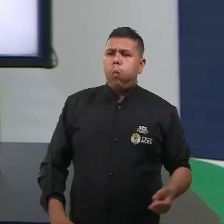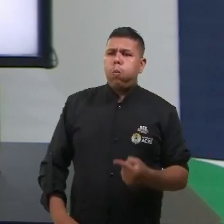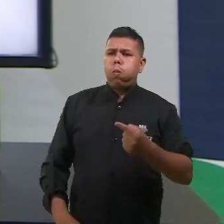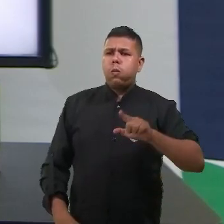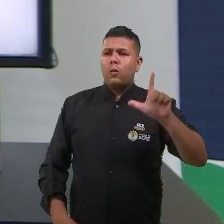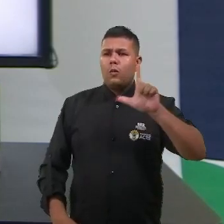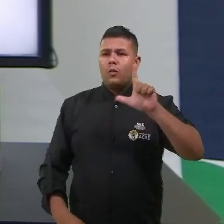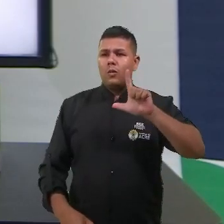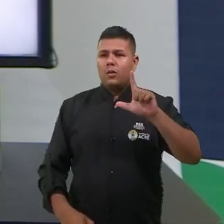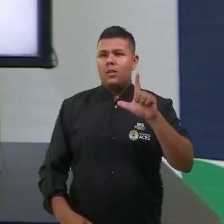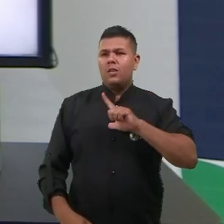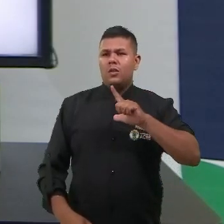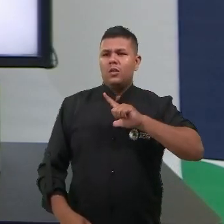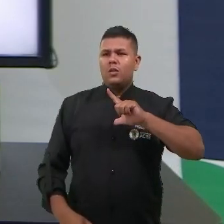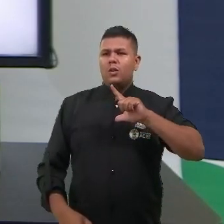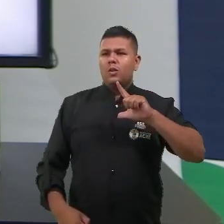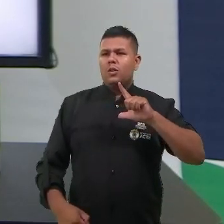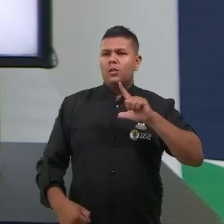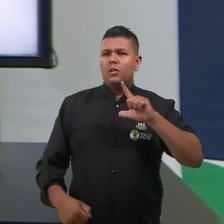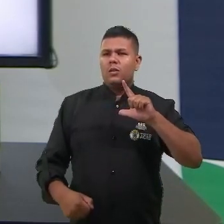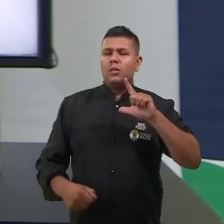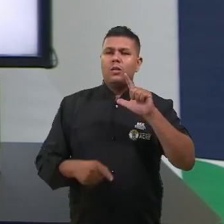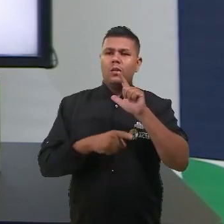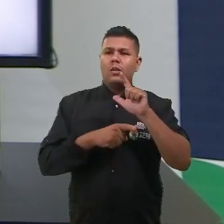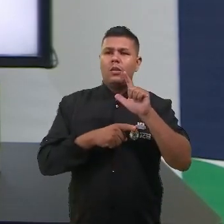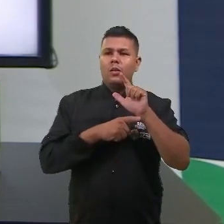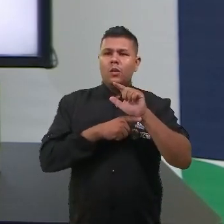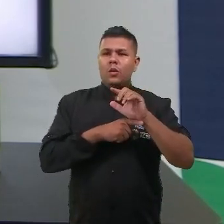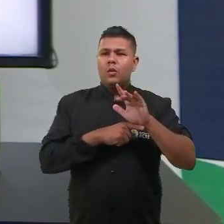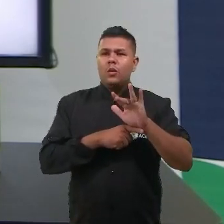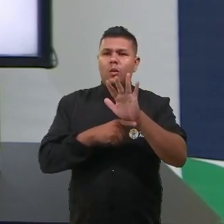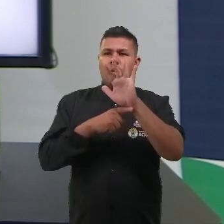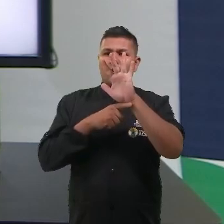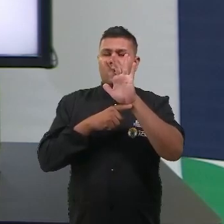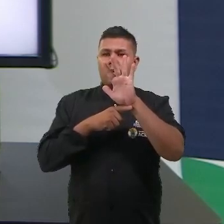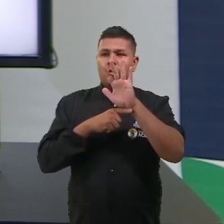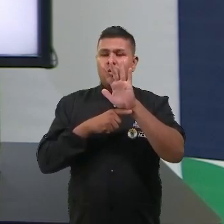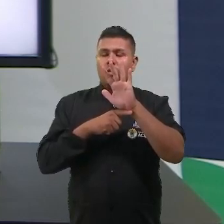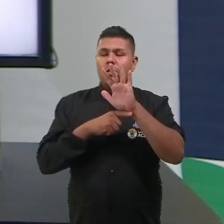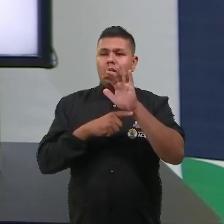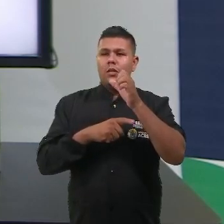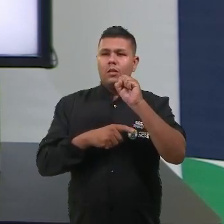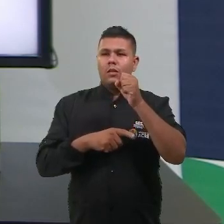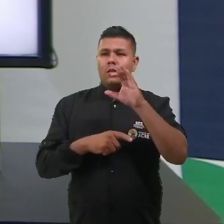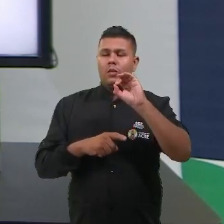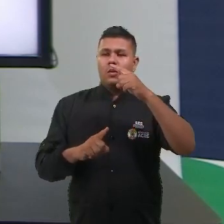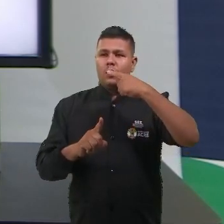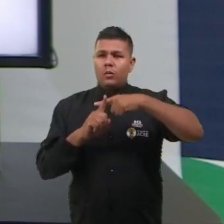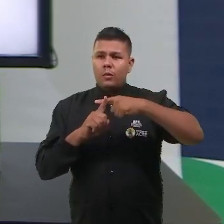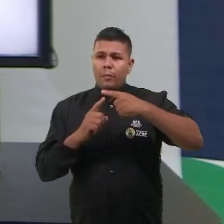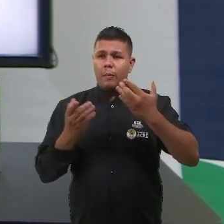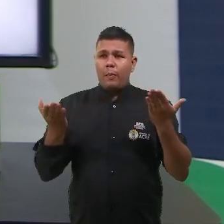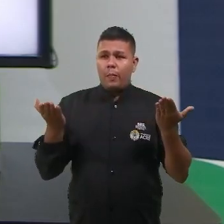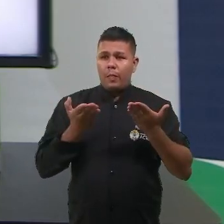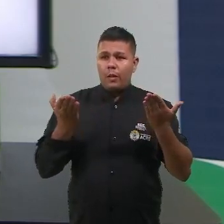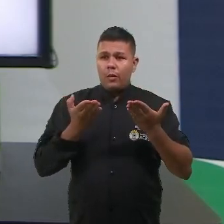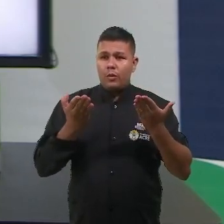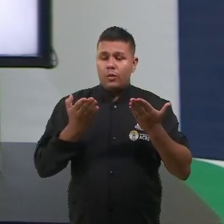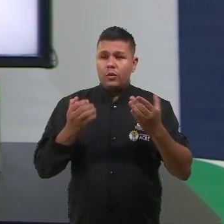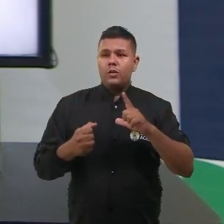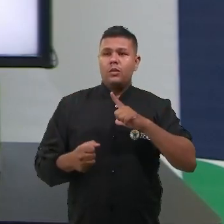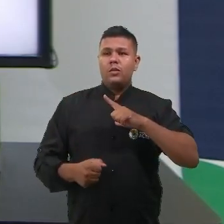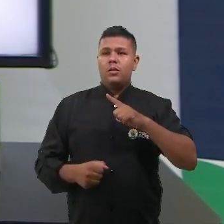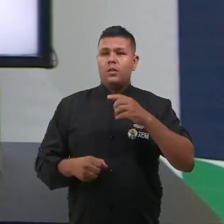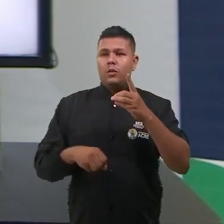partículas de enxofre. E por tecnologia, isso foi diminuindo a cada ano. Hoje, nós chegamos no diesel